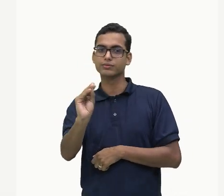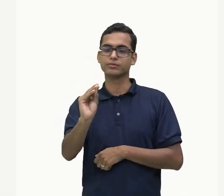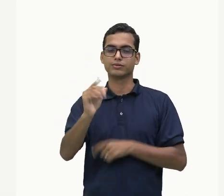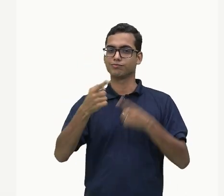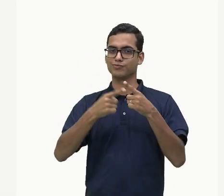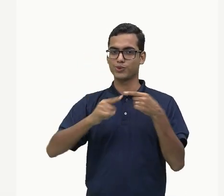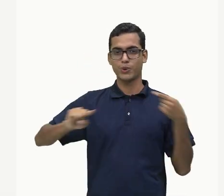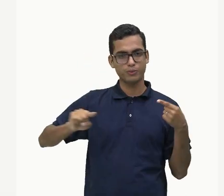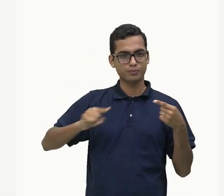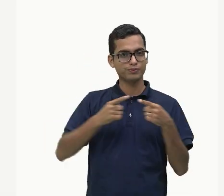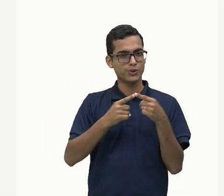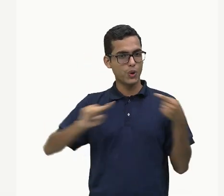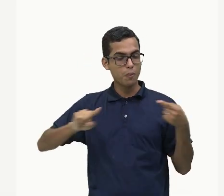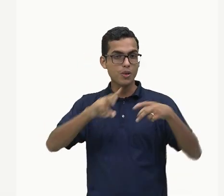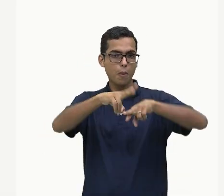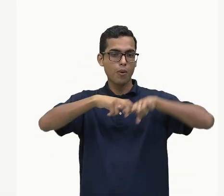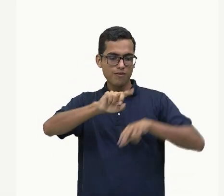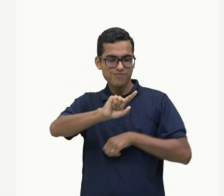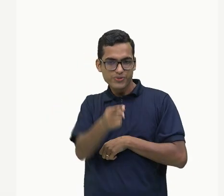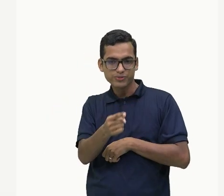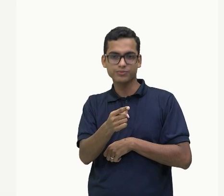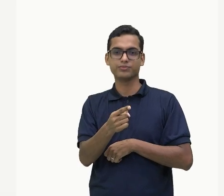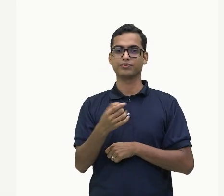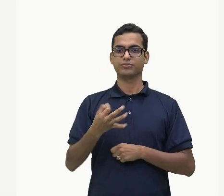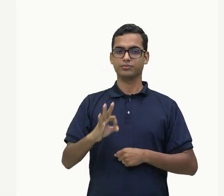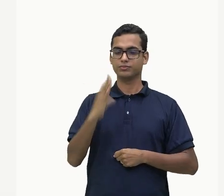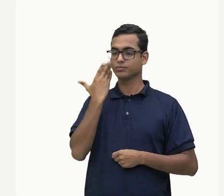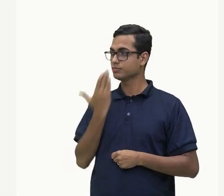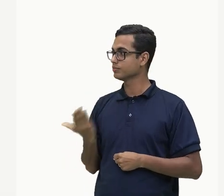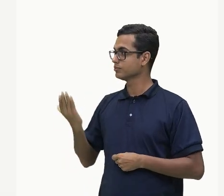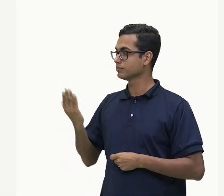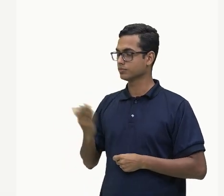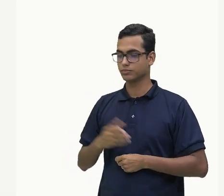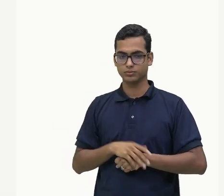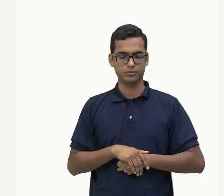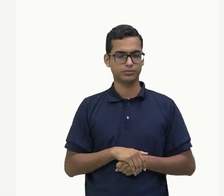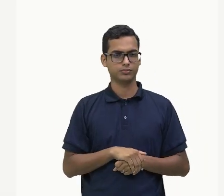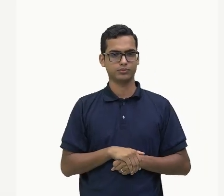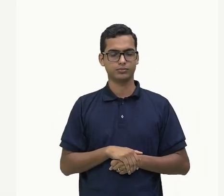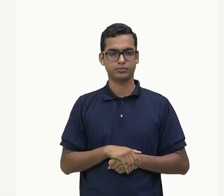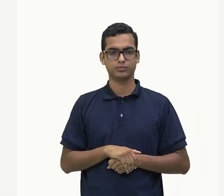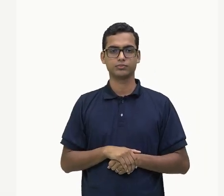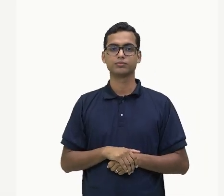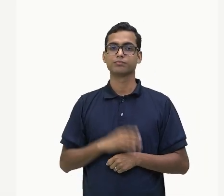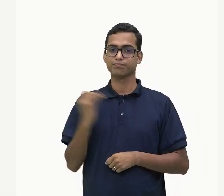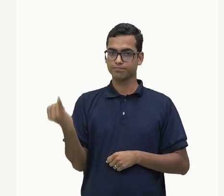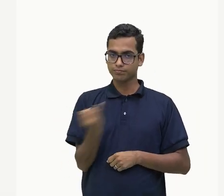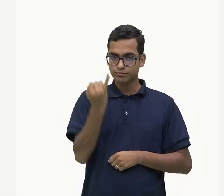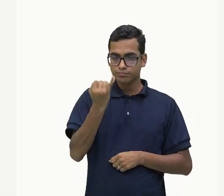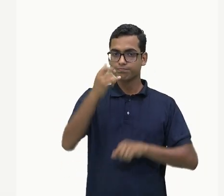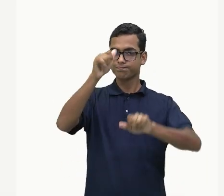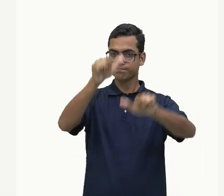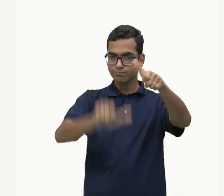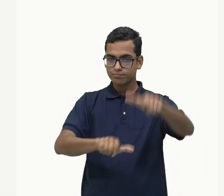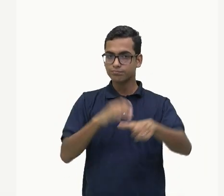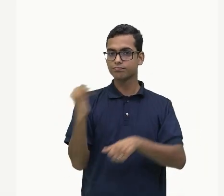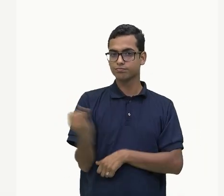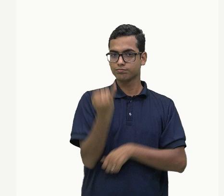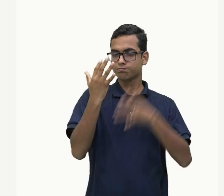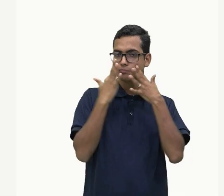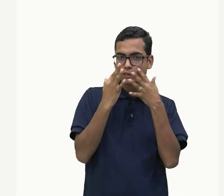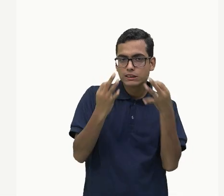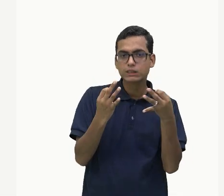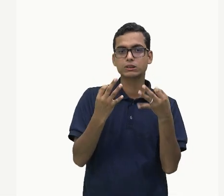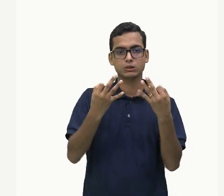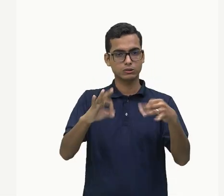conjunções adversativas, normalmente elas são precedidas de vírgula, tá? Então, esse é um ponto de análise bastante importante,